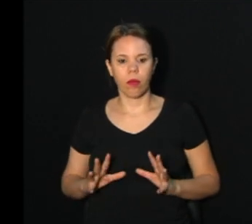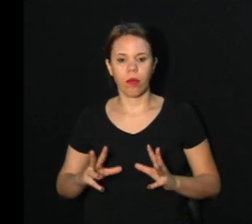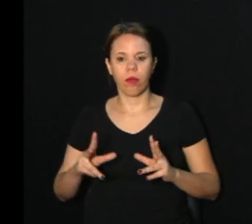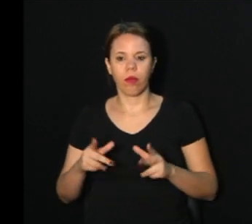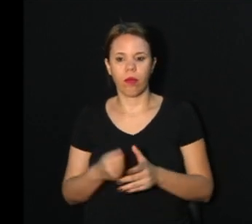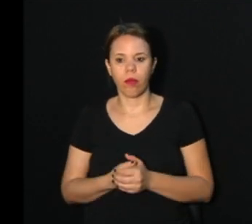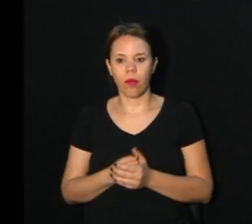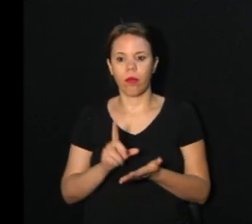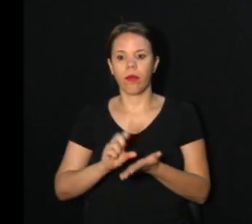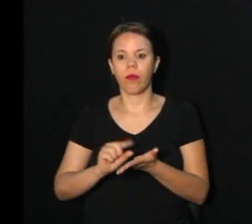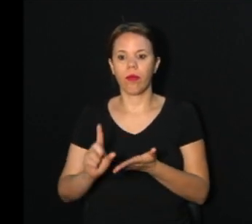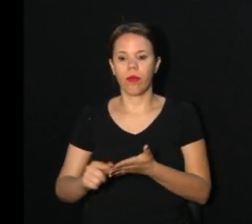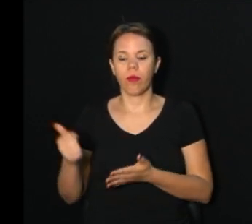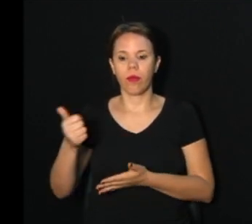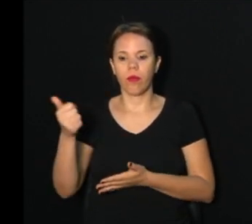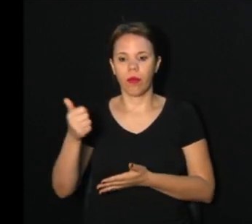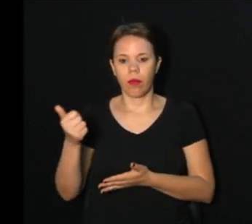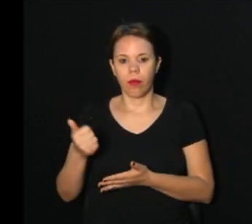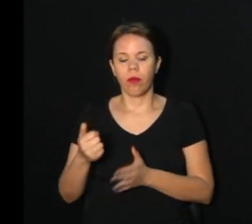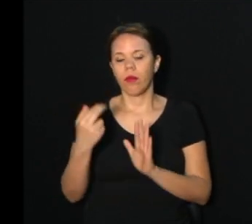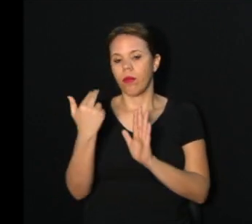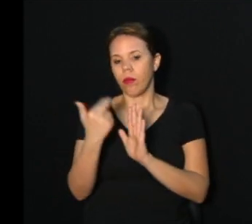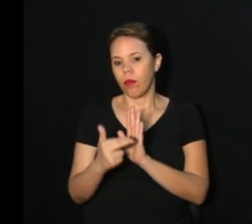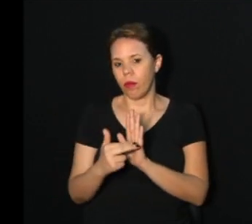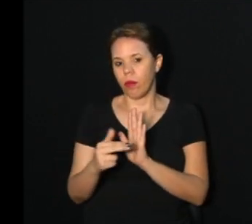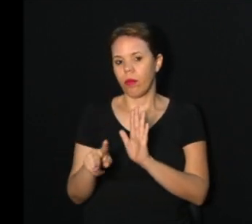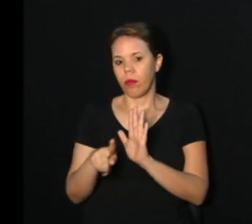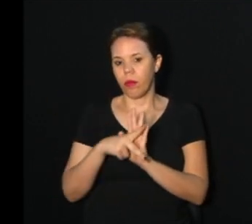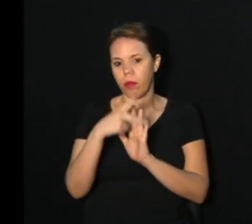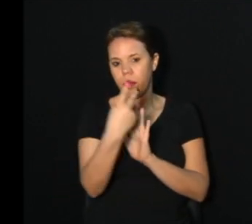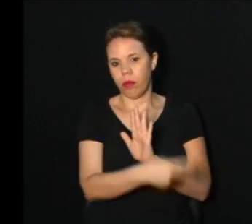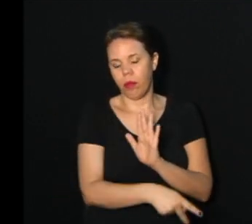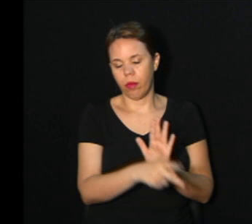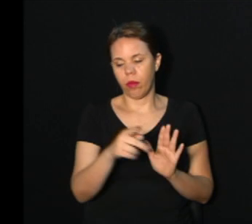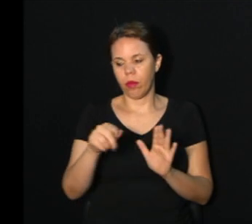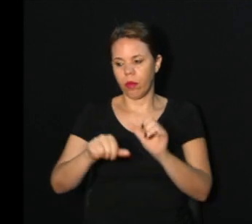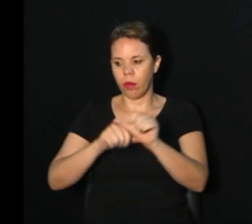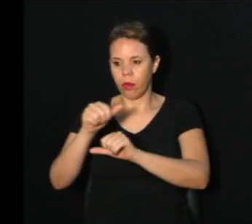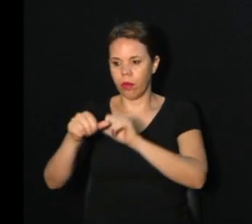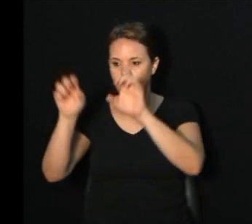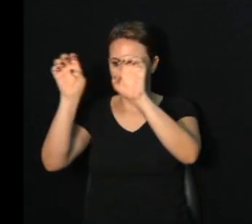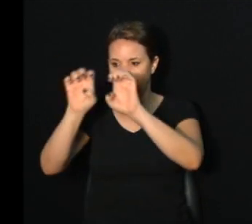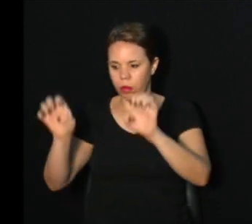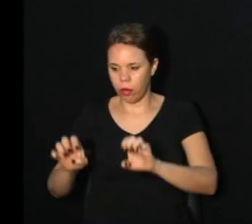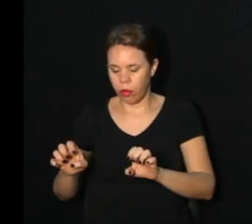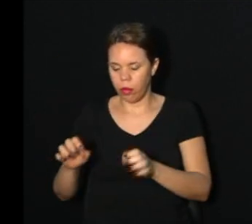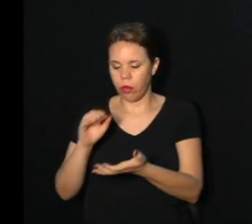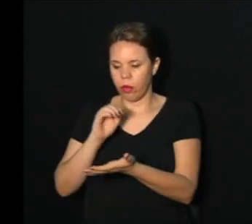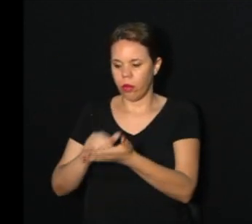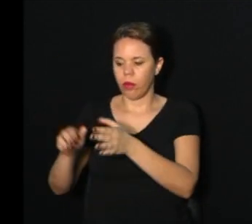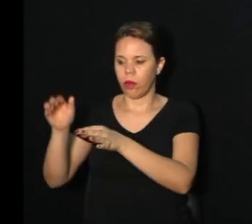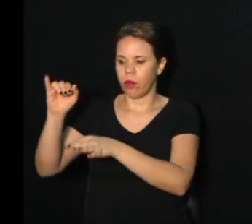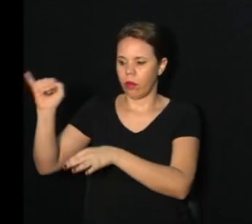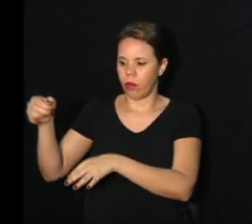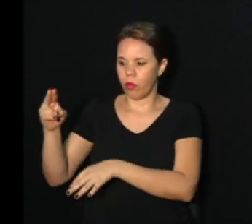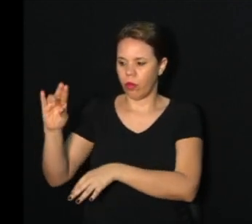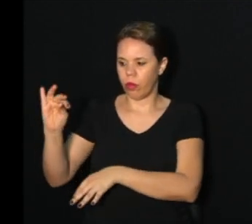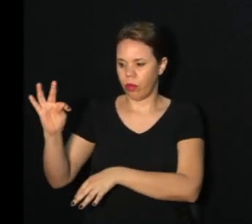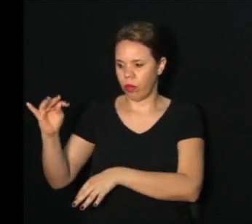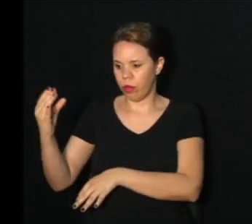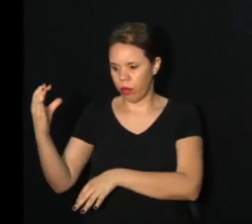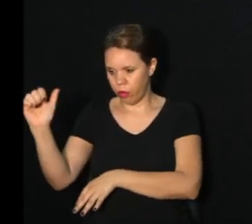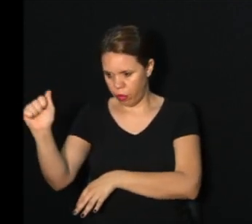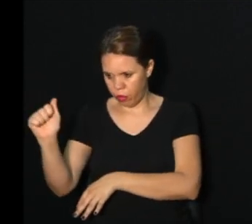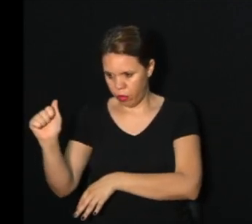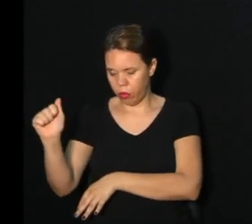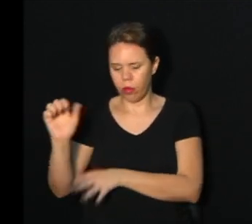o artigo 1º trata dessa nomenclatura e também da futura estrutura da Secretaria de Justiça, e